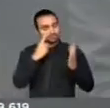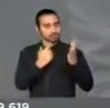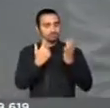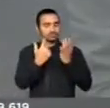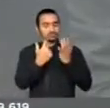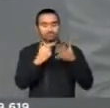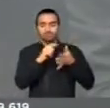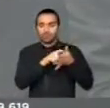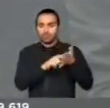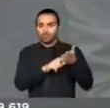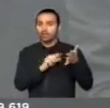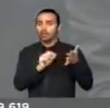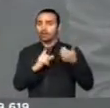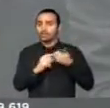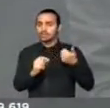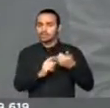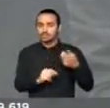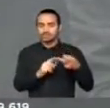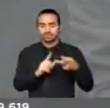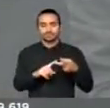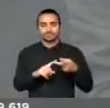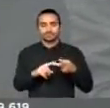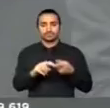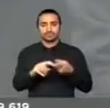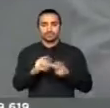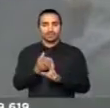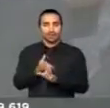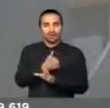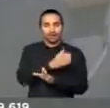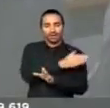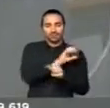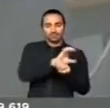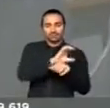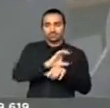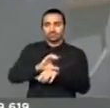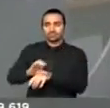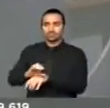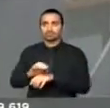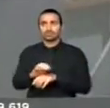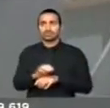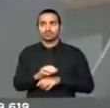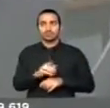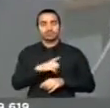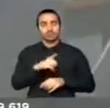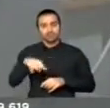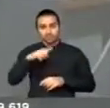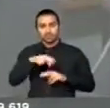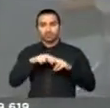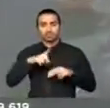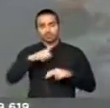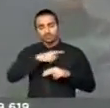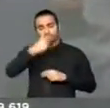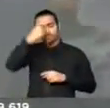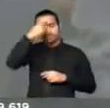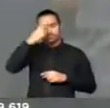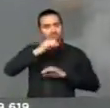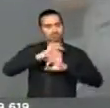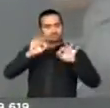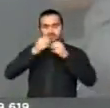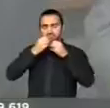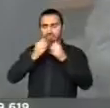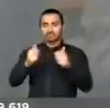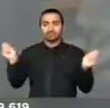as constituições, elas fazem, com que nós tenhamos a consciência tranquila para tomar essa decisão. Eu acho